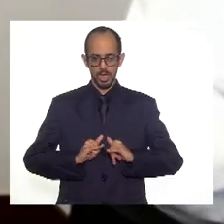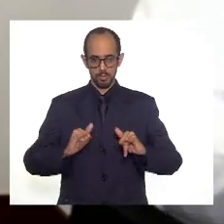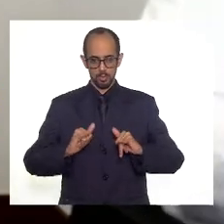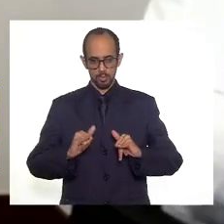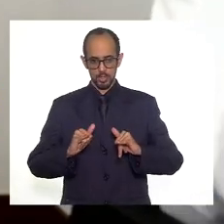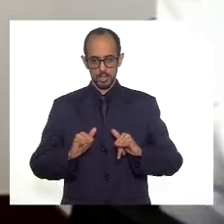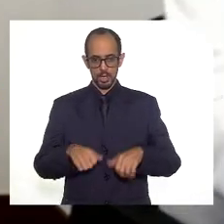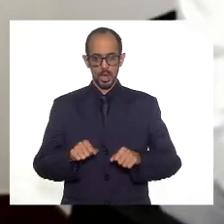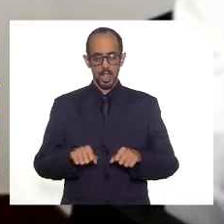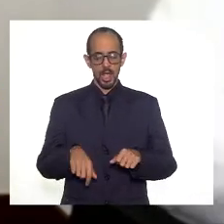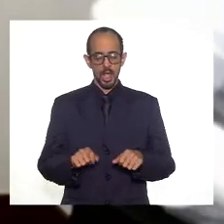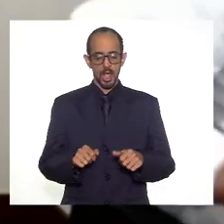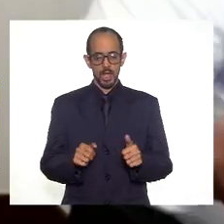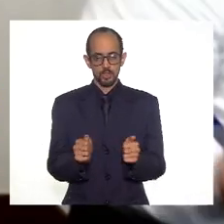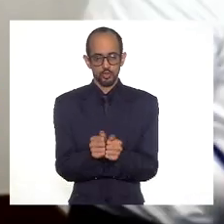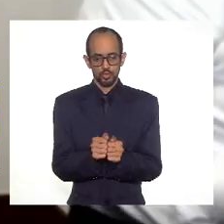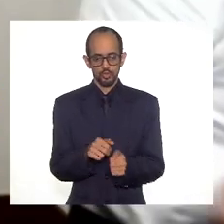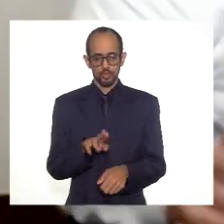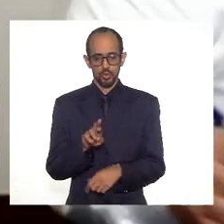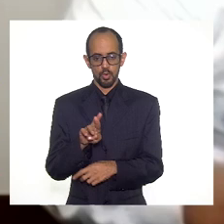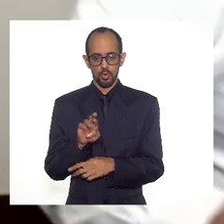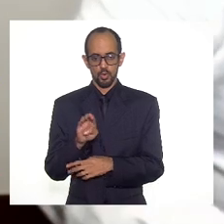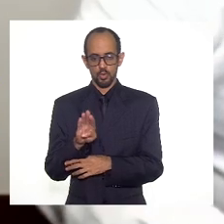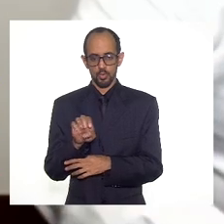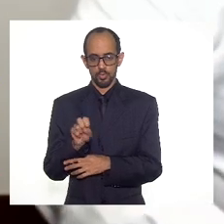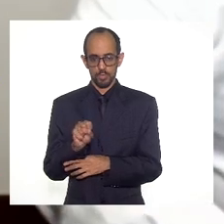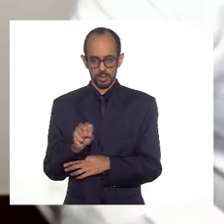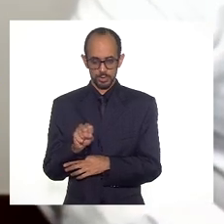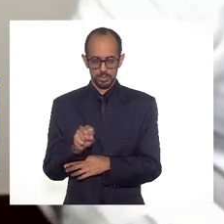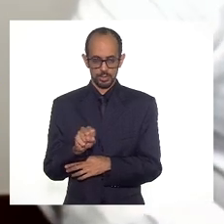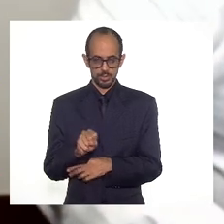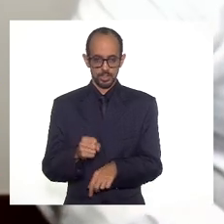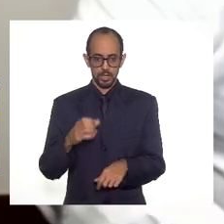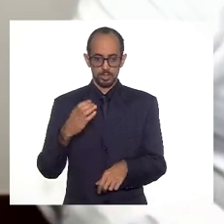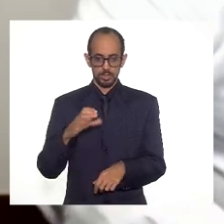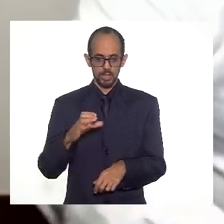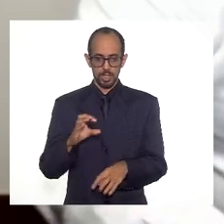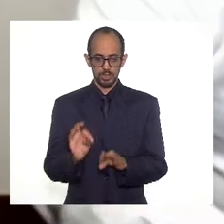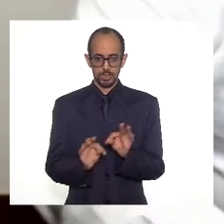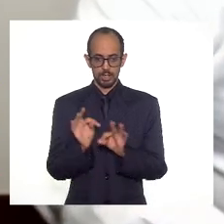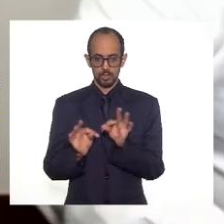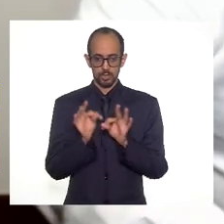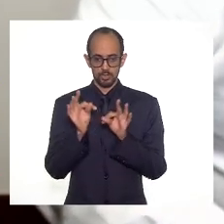a coautoria do deputado Rubens Bontempo. Pela Comissão de Ciência e Tecnologia,